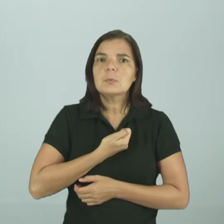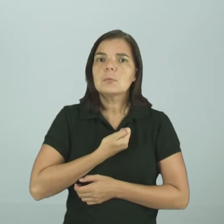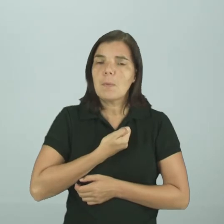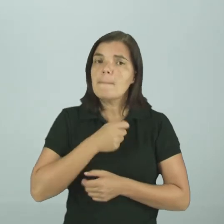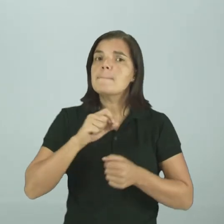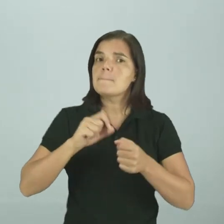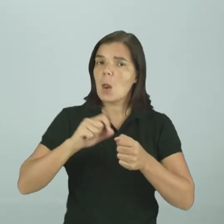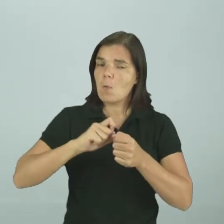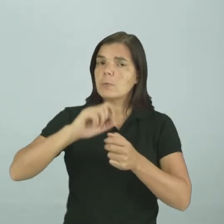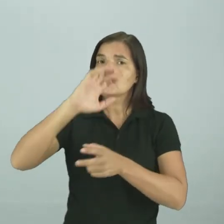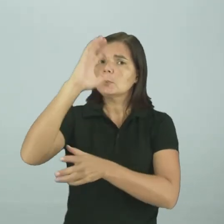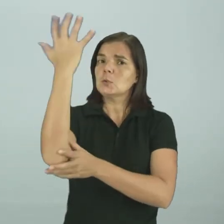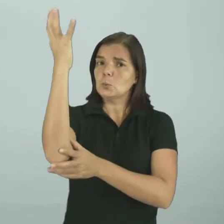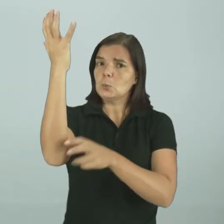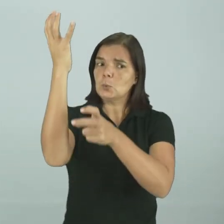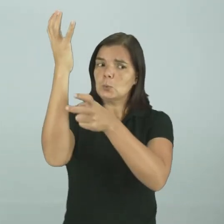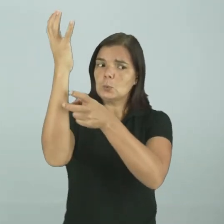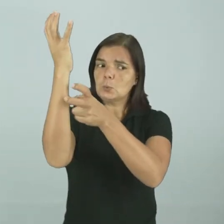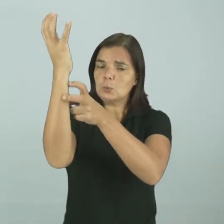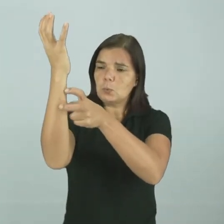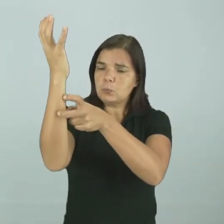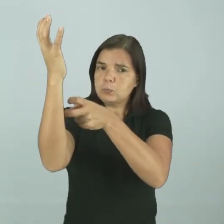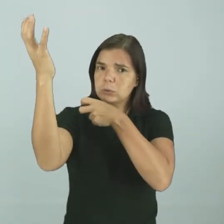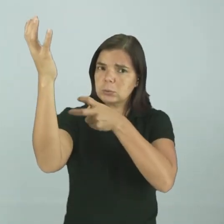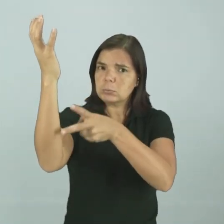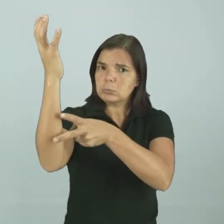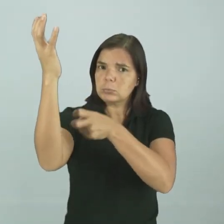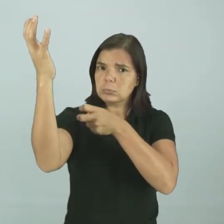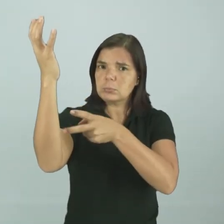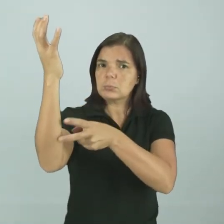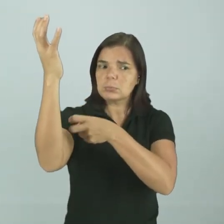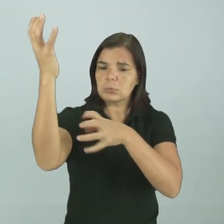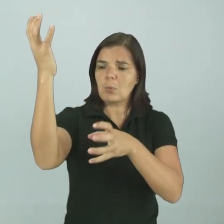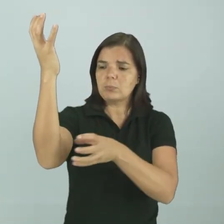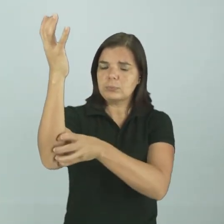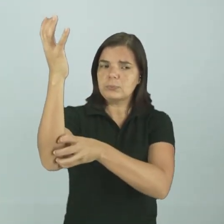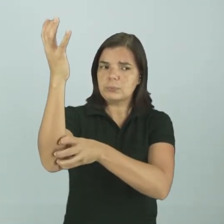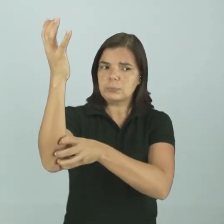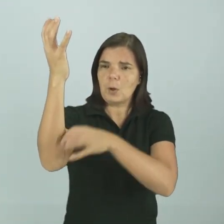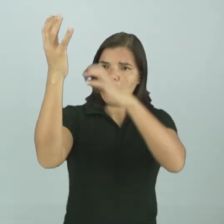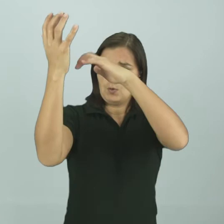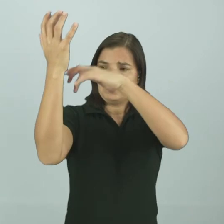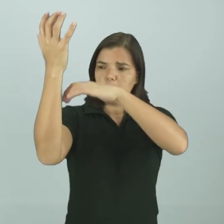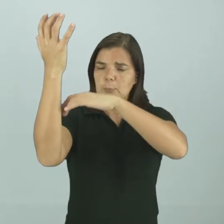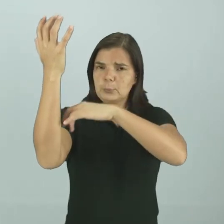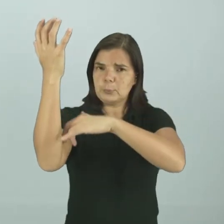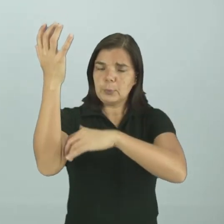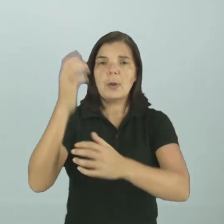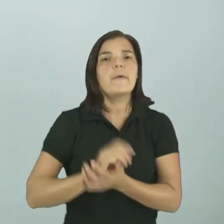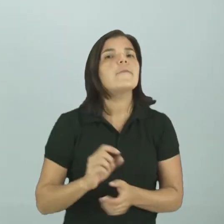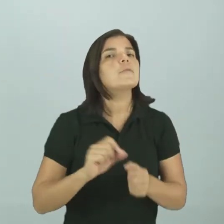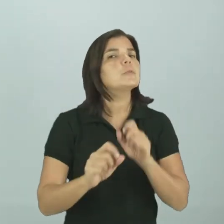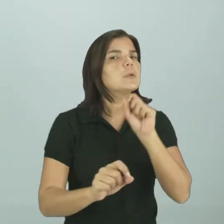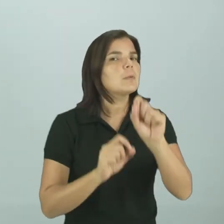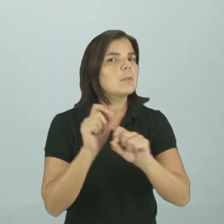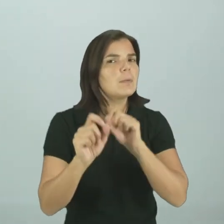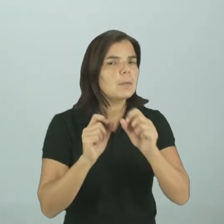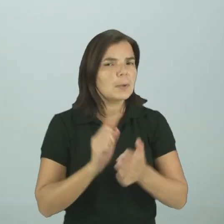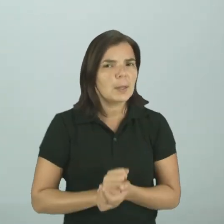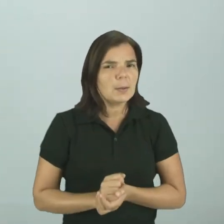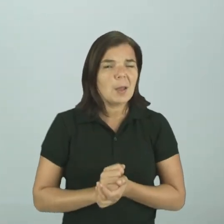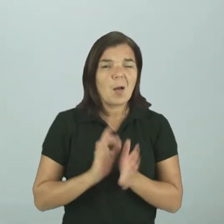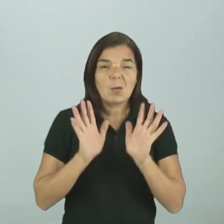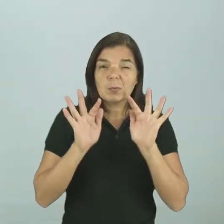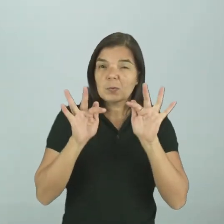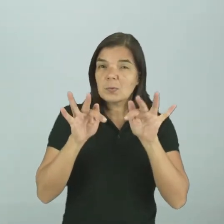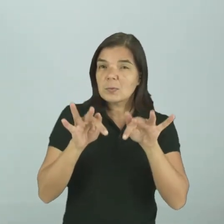essa extração do látex da seringueira. E vocês observarem que fizeram o quê? Quando estava